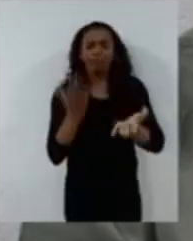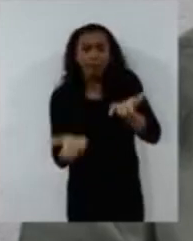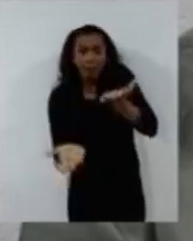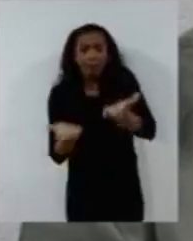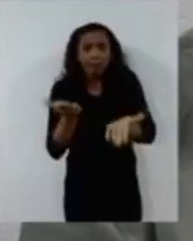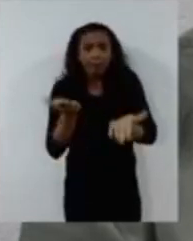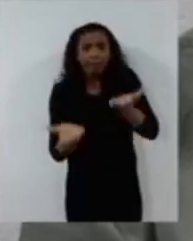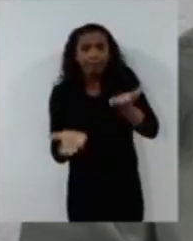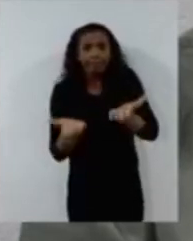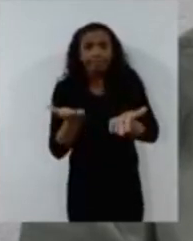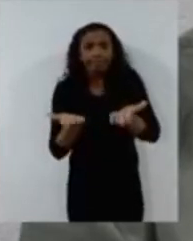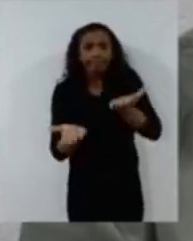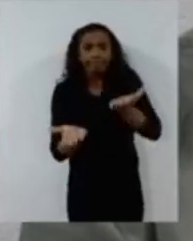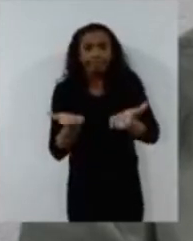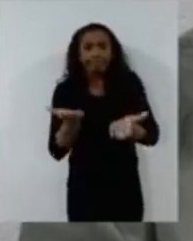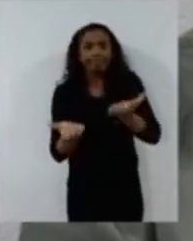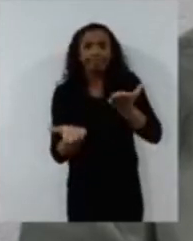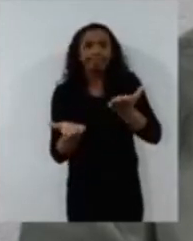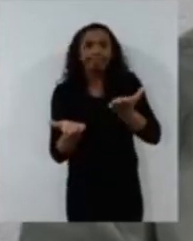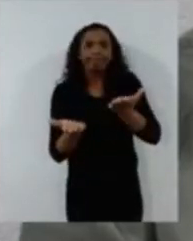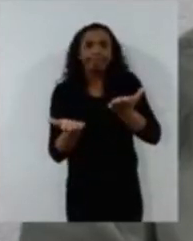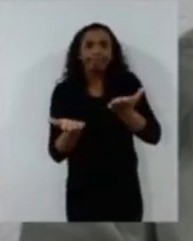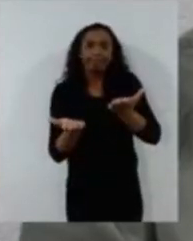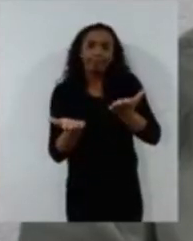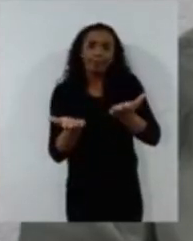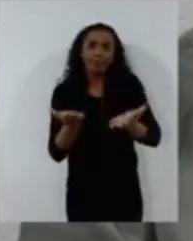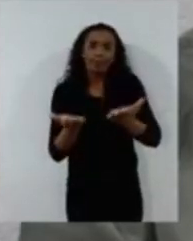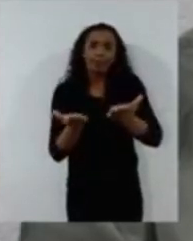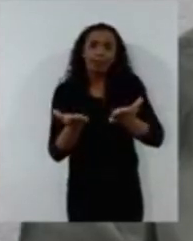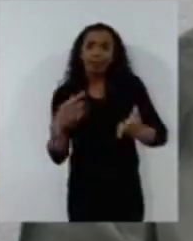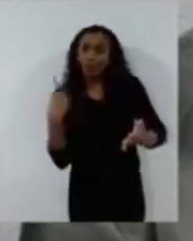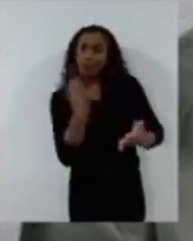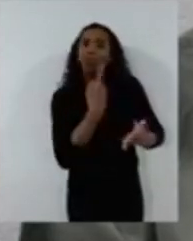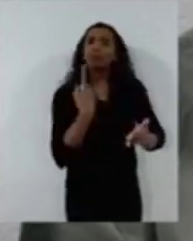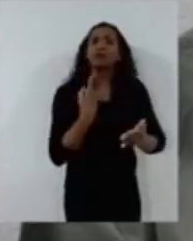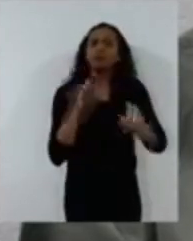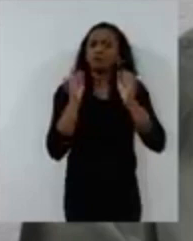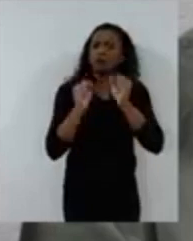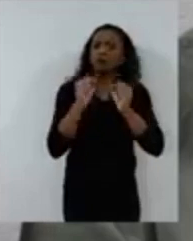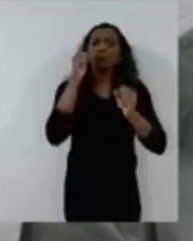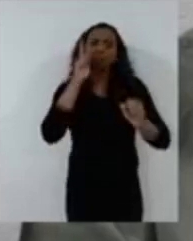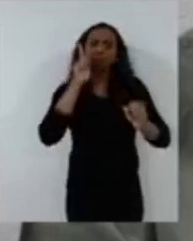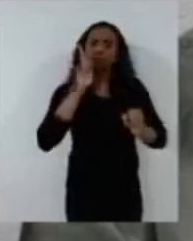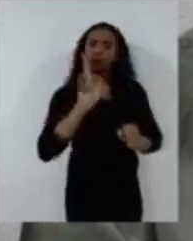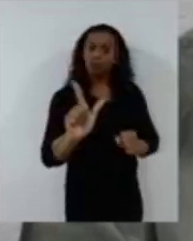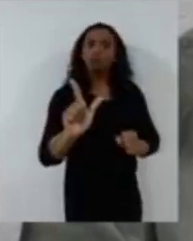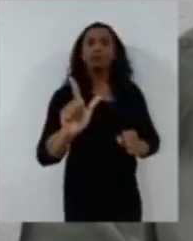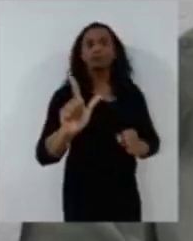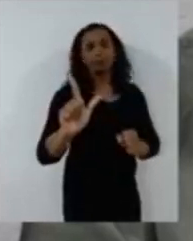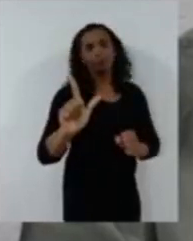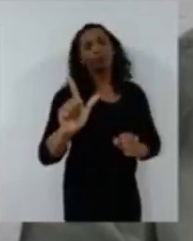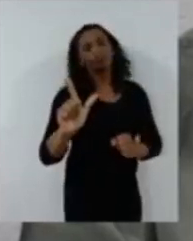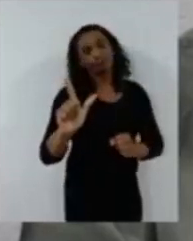equilíbrio para que a gente consiga